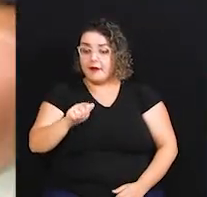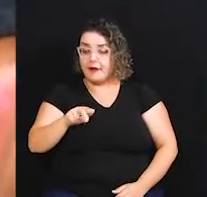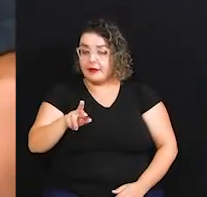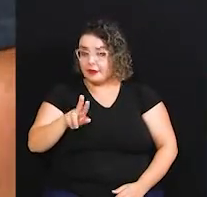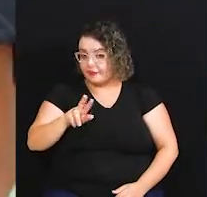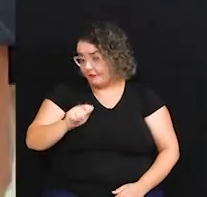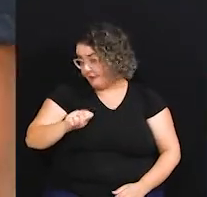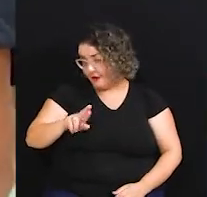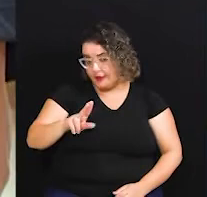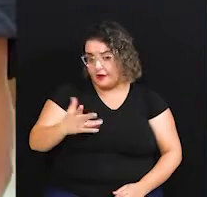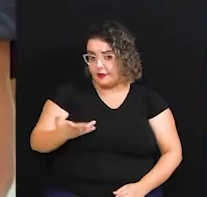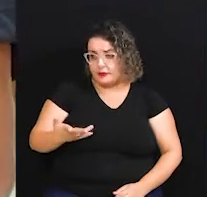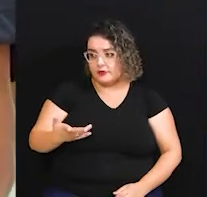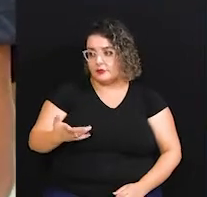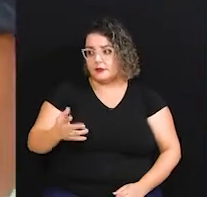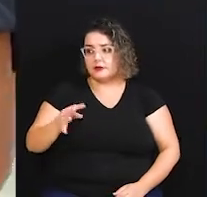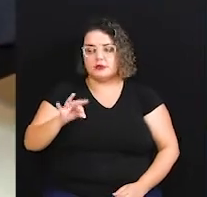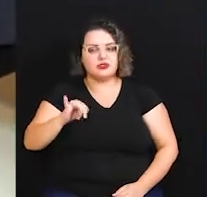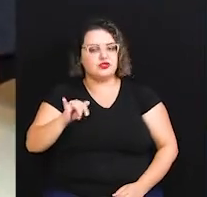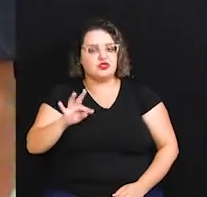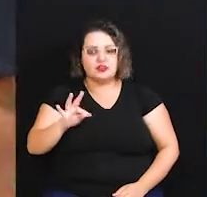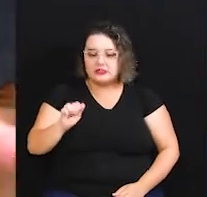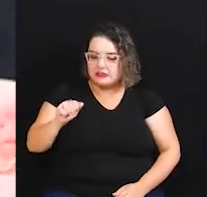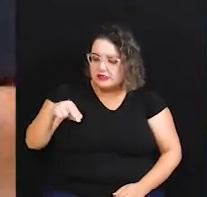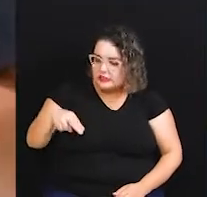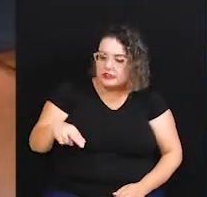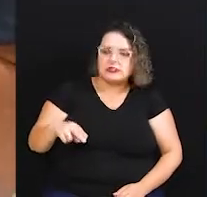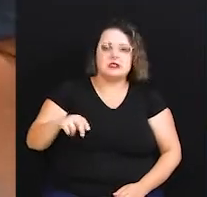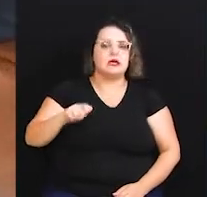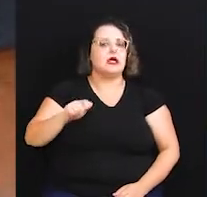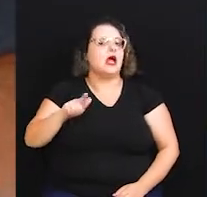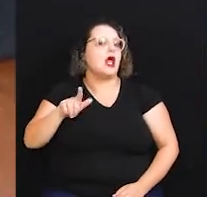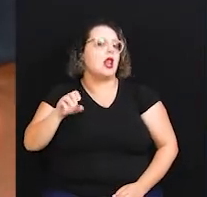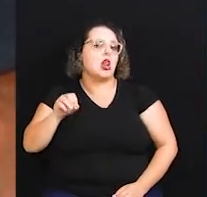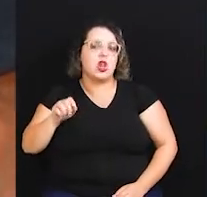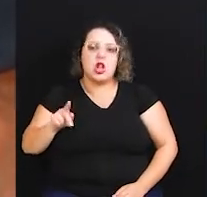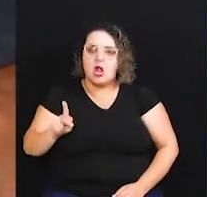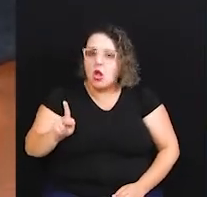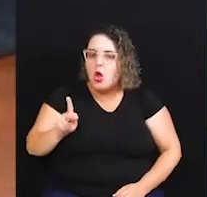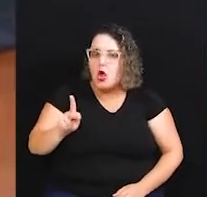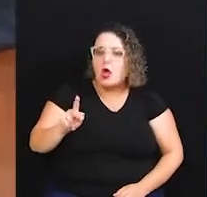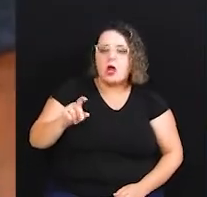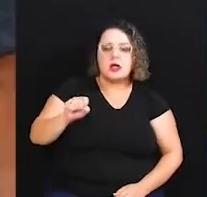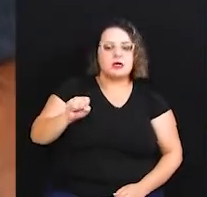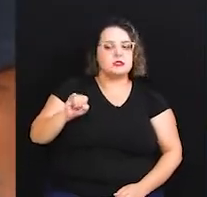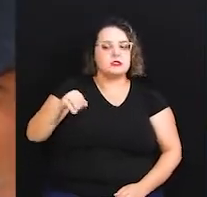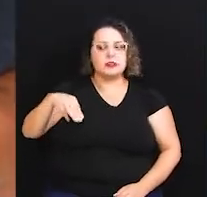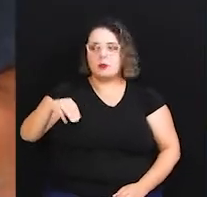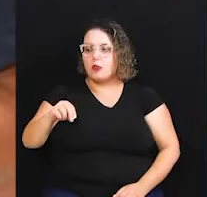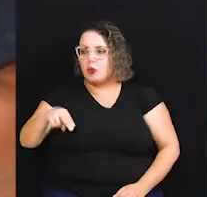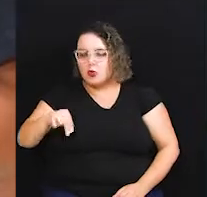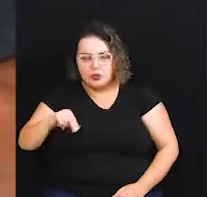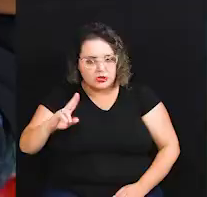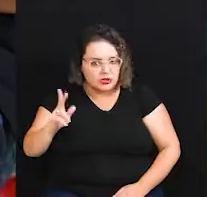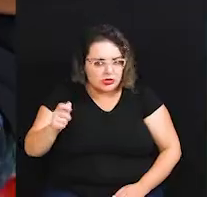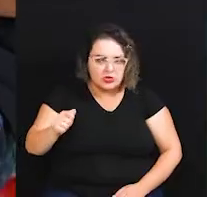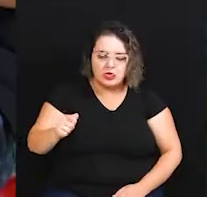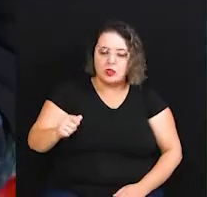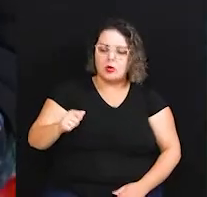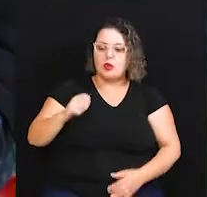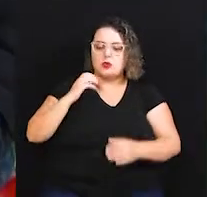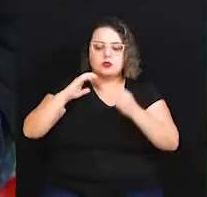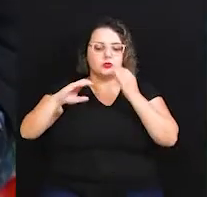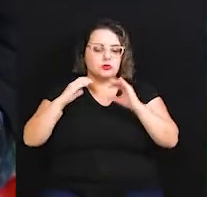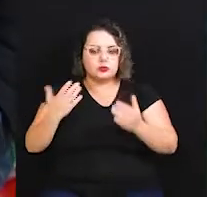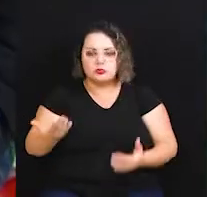Gravando aí com artistas, né? Nós já gravamos com Titãs, gravamos com Alok, gravamos com Simoninha, já gravamos